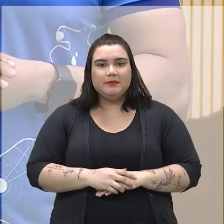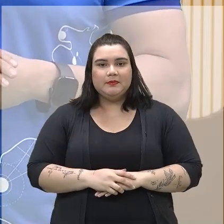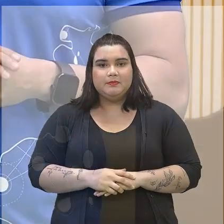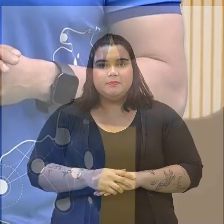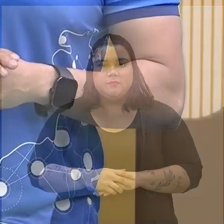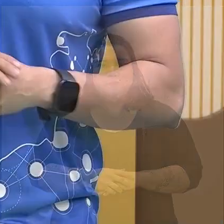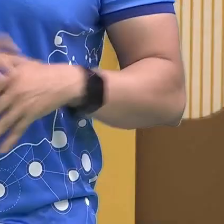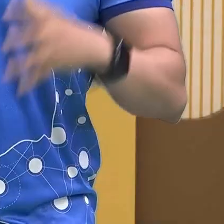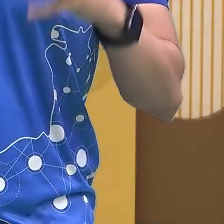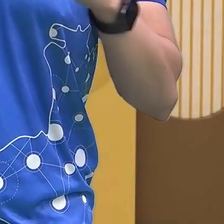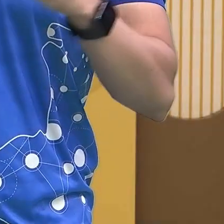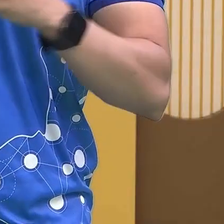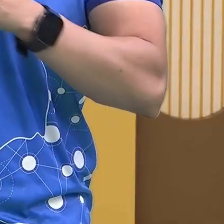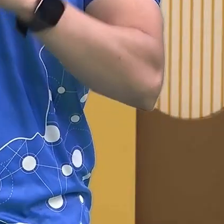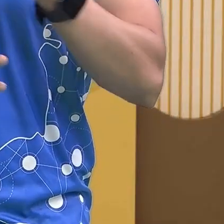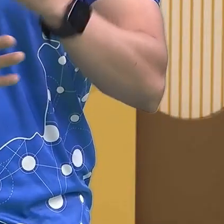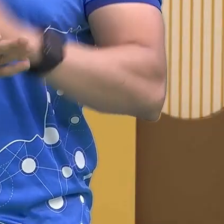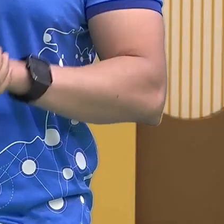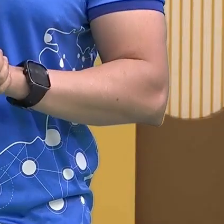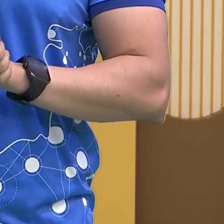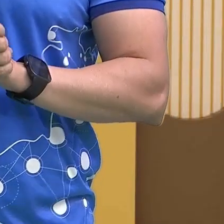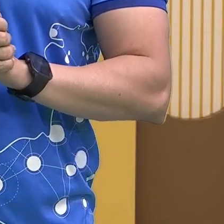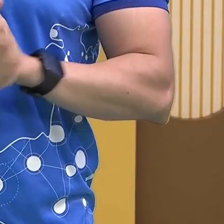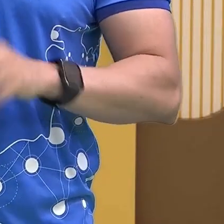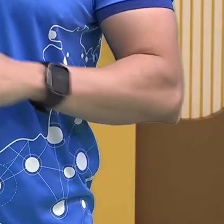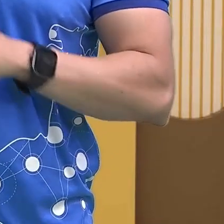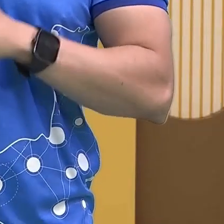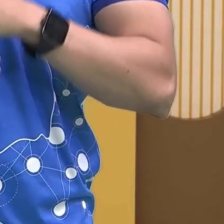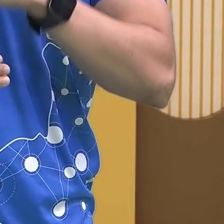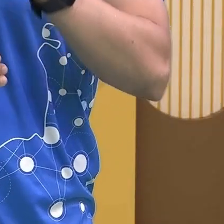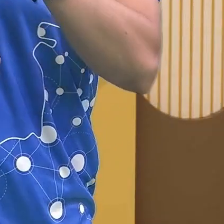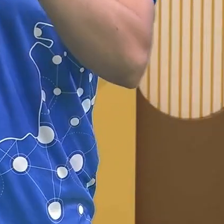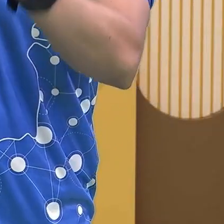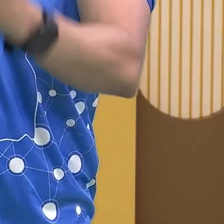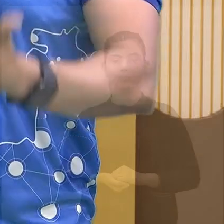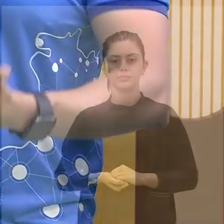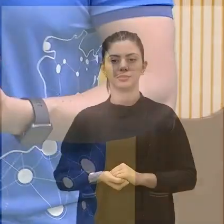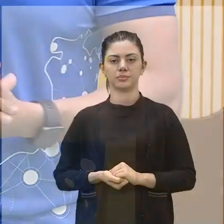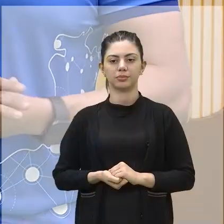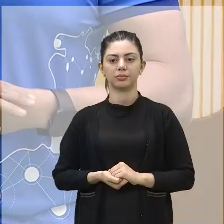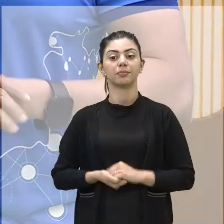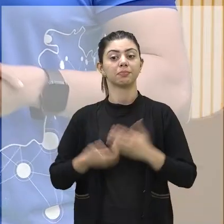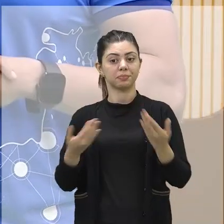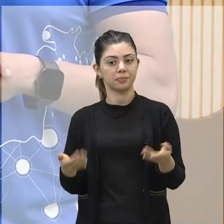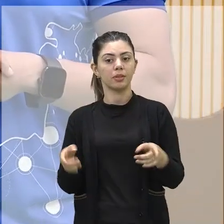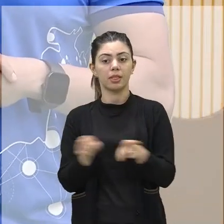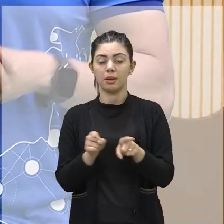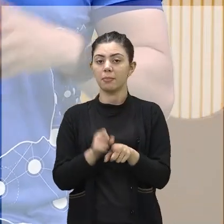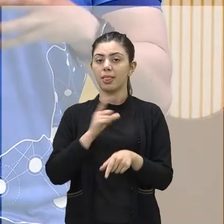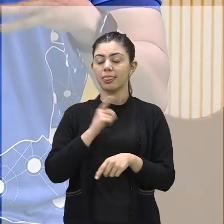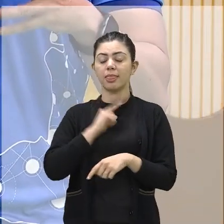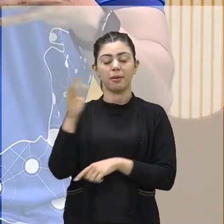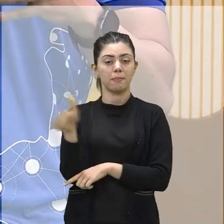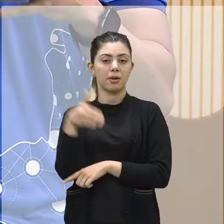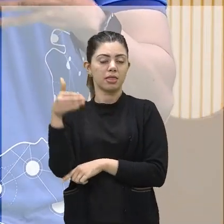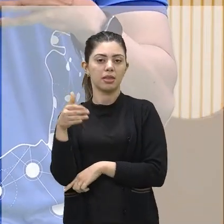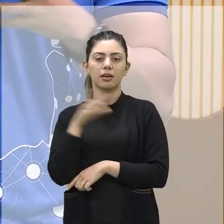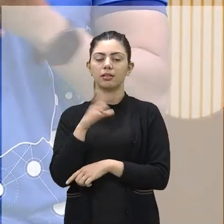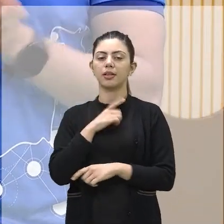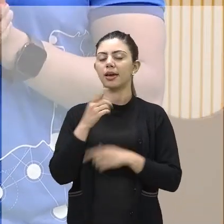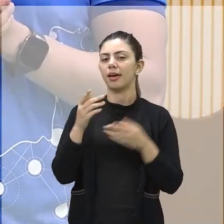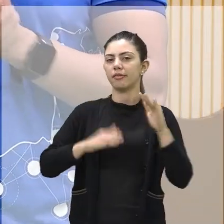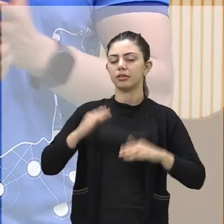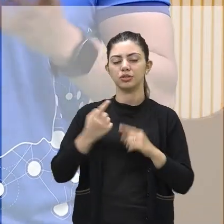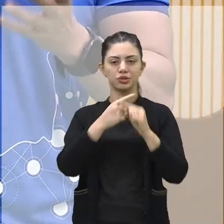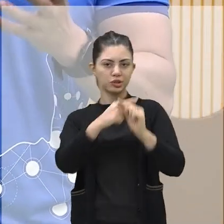também, durante os Jogos Olímpicos, por exemplo, né, quando nossos atletas conseguem ali a medalha de ouro, é um momento